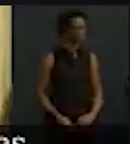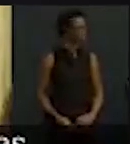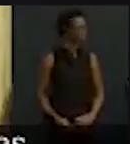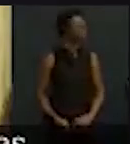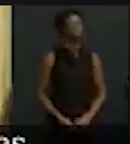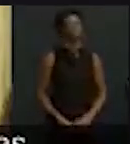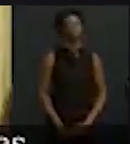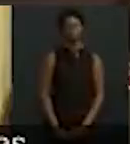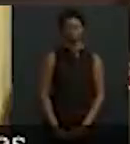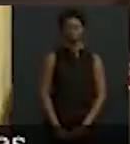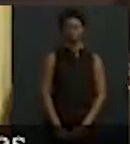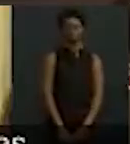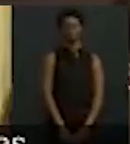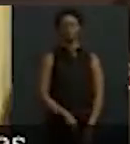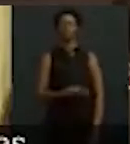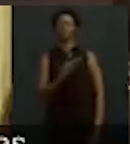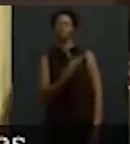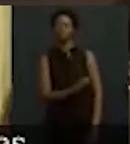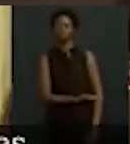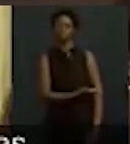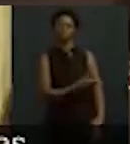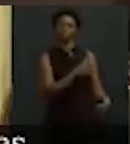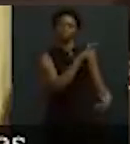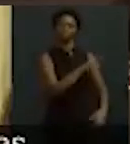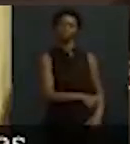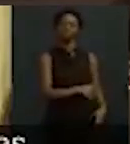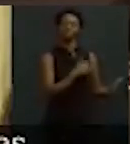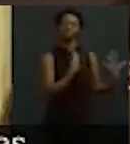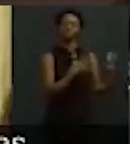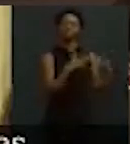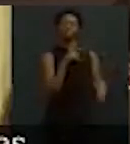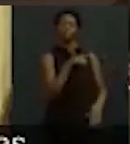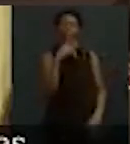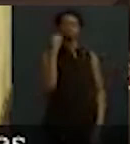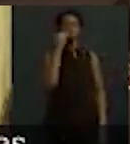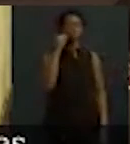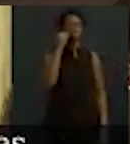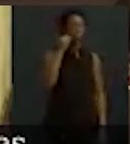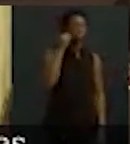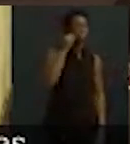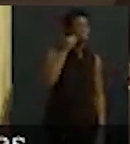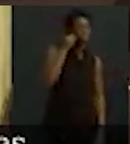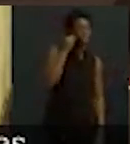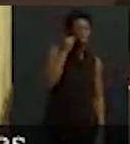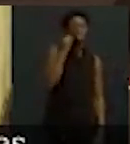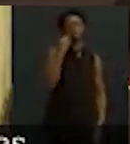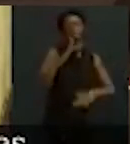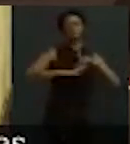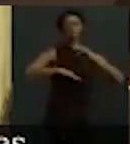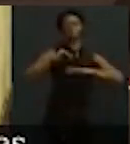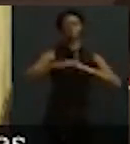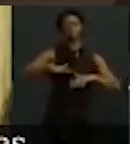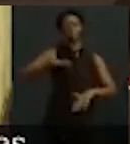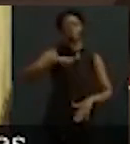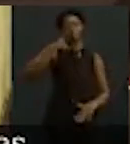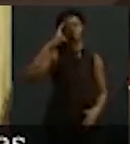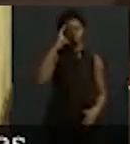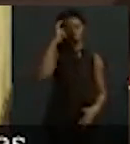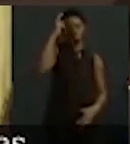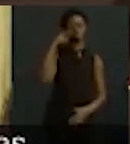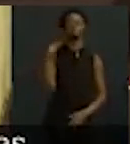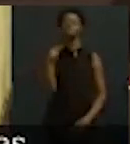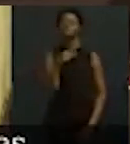Nosso próximo homenageado é um experiente profissional na área de inteligência. Sua expertise